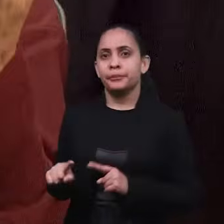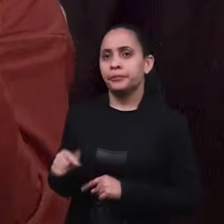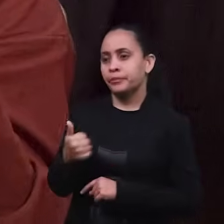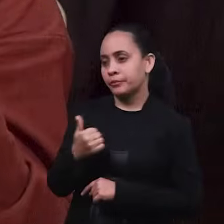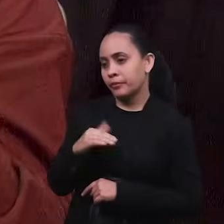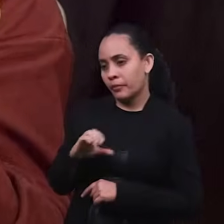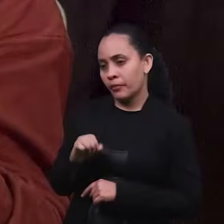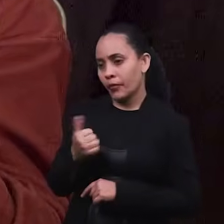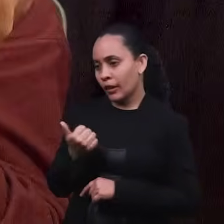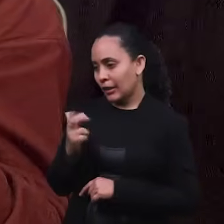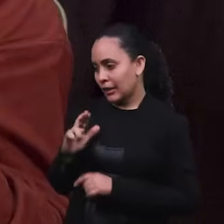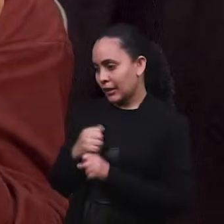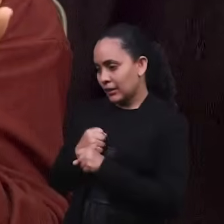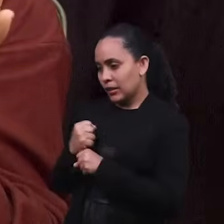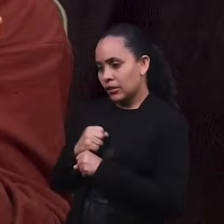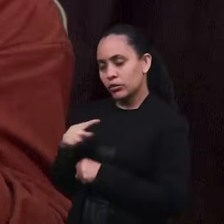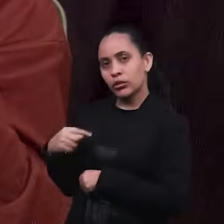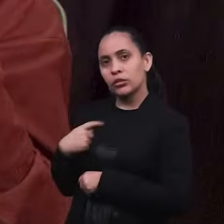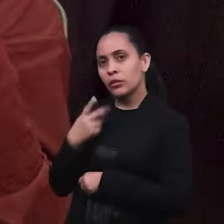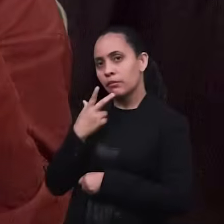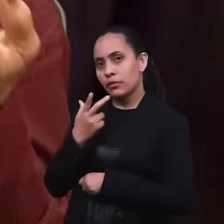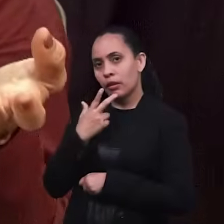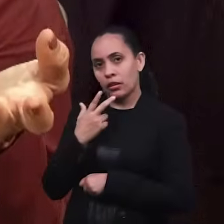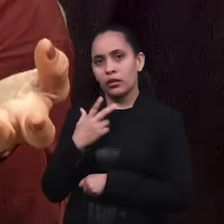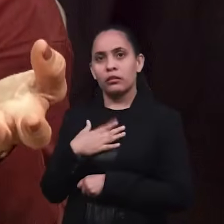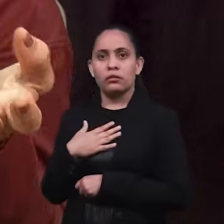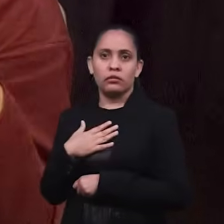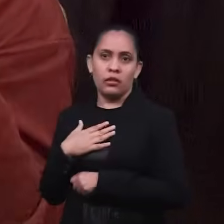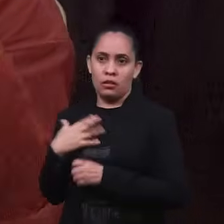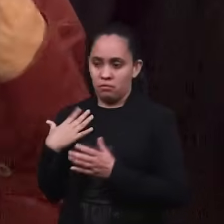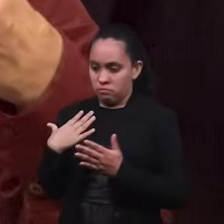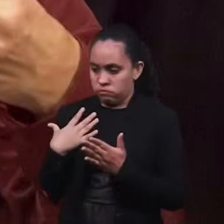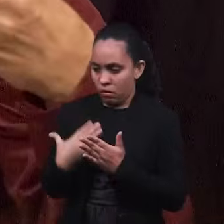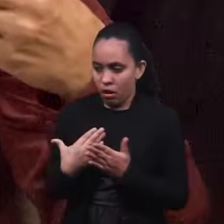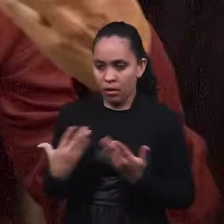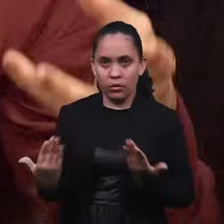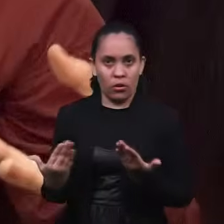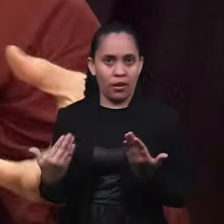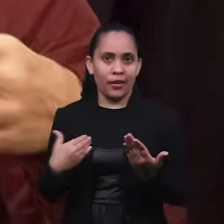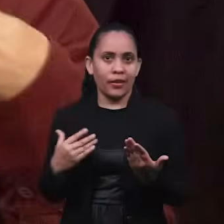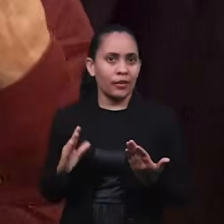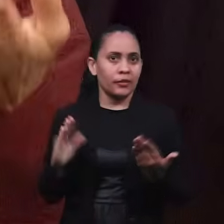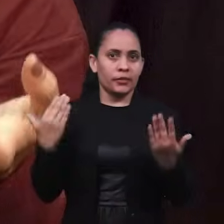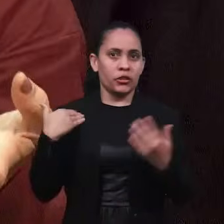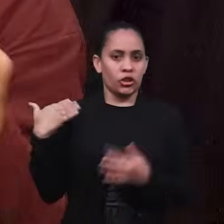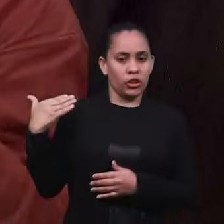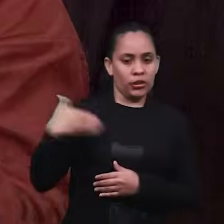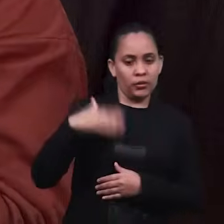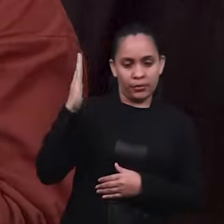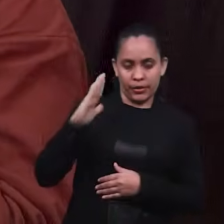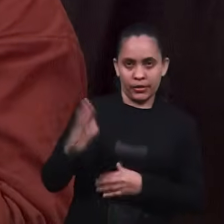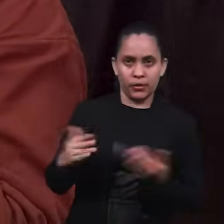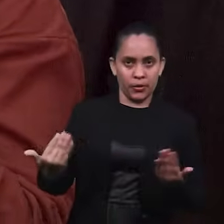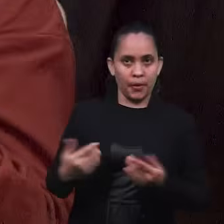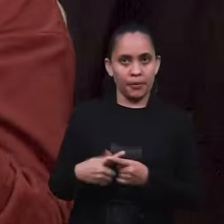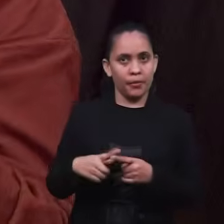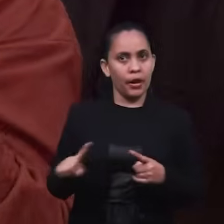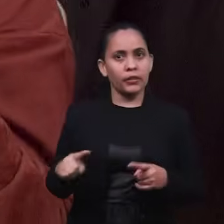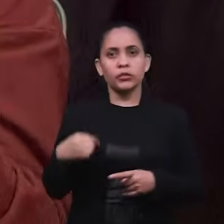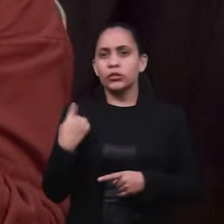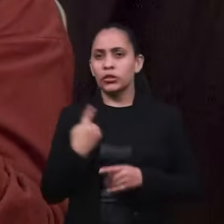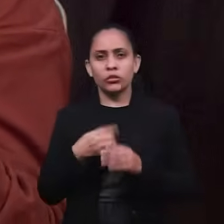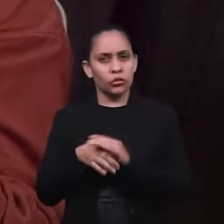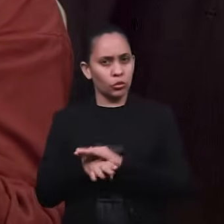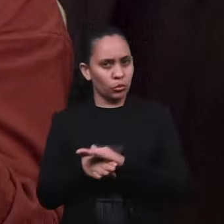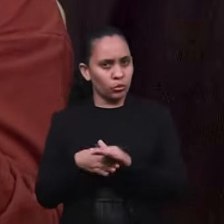10, 15 anos que a gente ouve falar em kombucha. Pouco tempo, né? Pouco tempo. Não é que existiu só agora no Brasil, não é isso, né? Mas a gente não